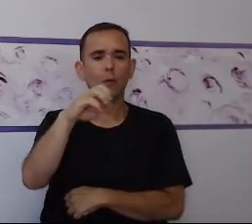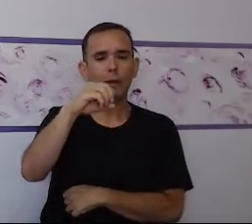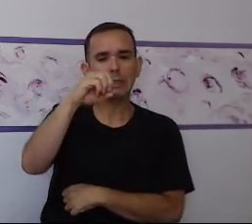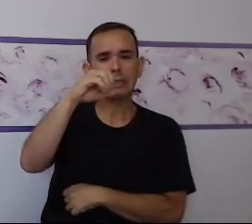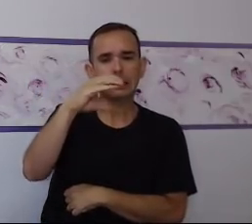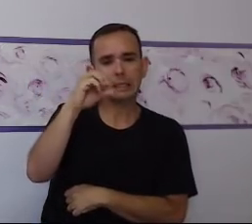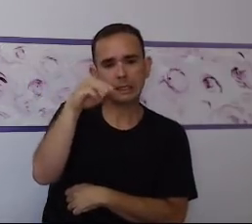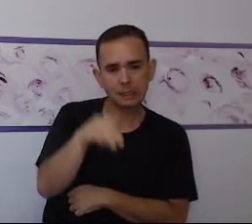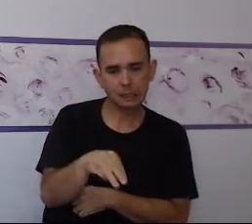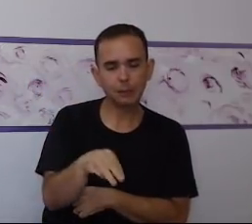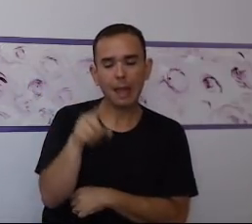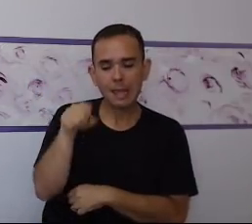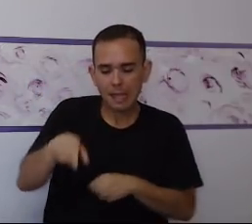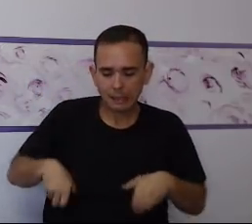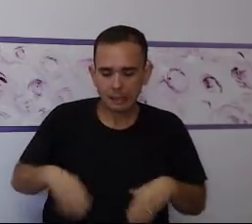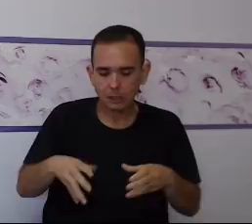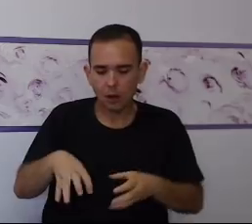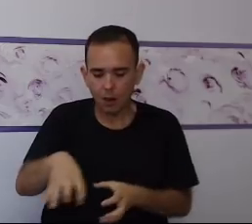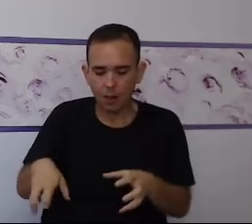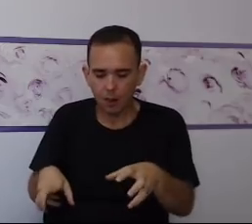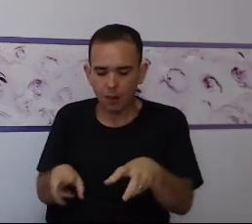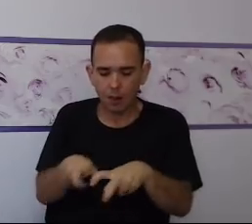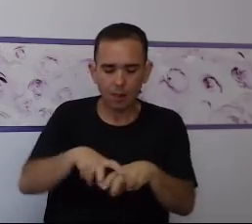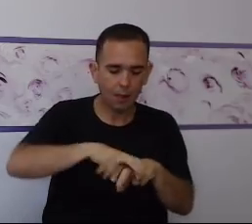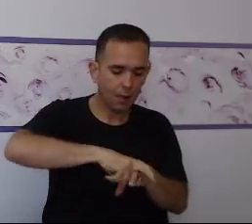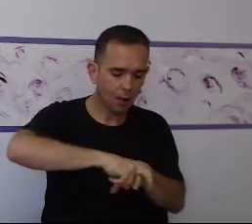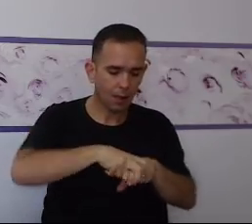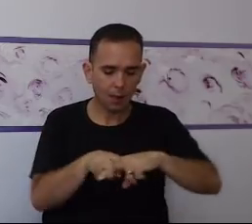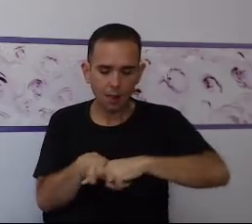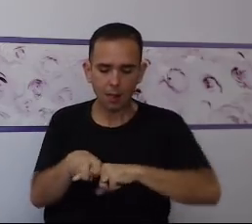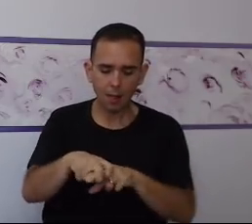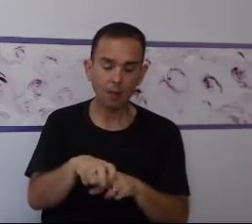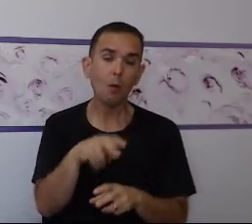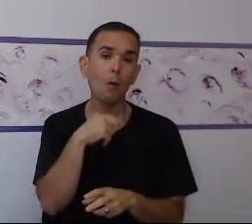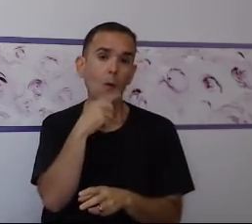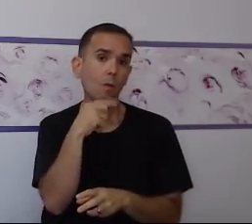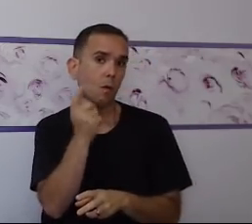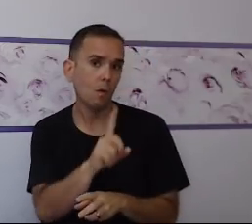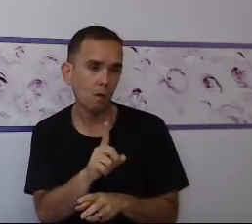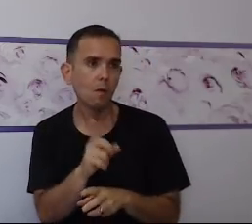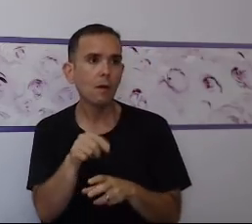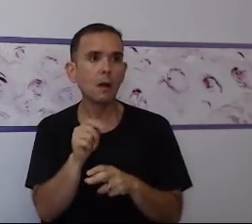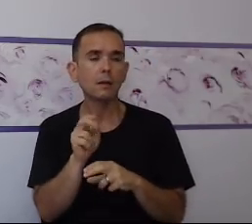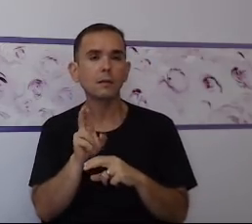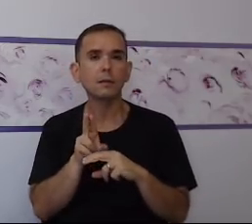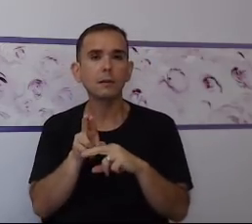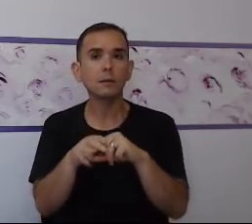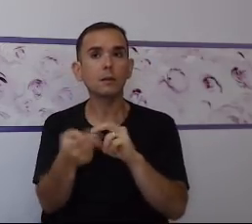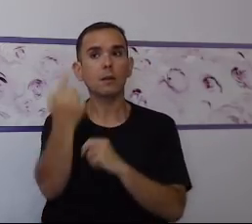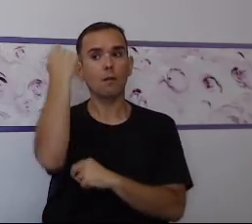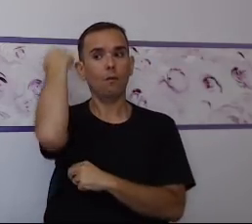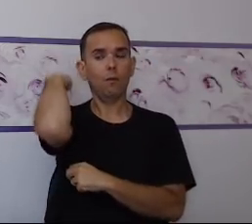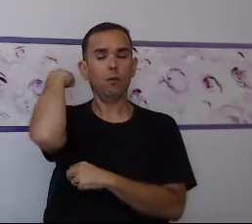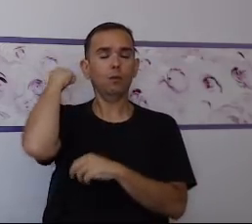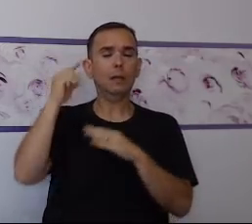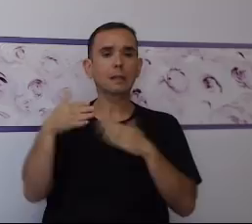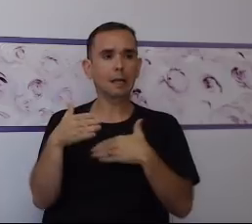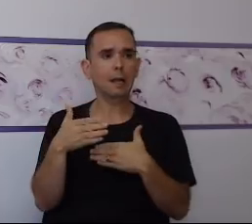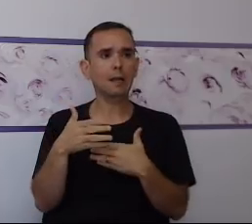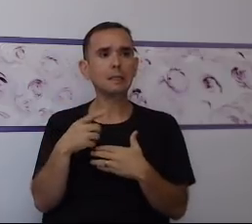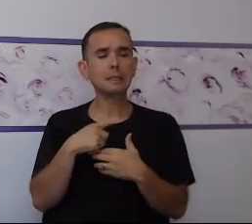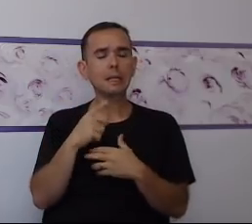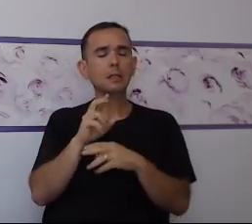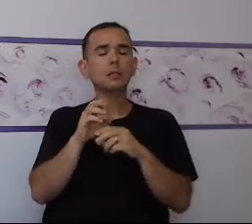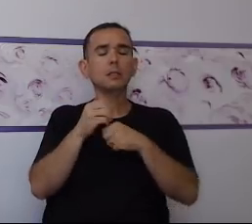cadeira de rodas vai transitar sem impedimentos. Ele vai ficar posicionado na parte do fundo da sala, onde ele tem